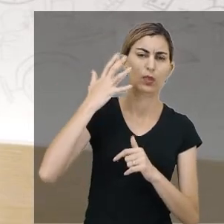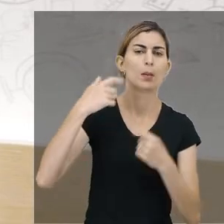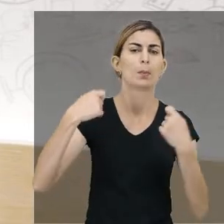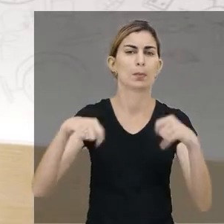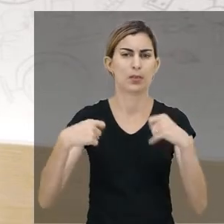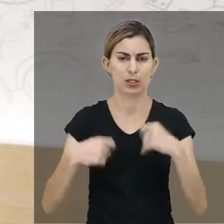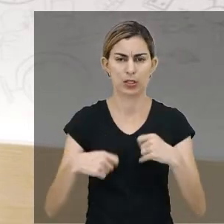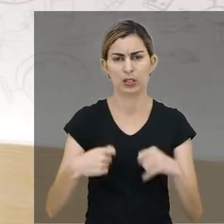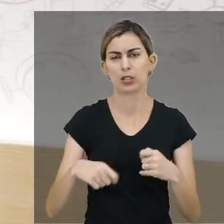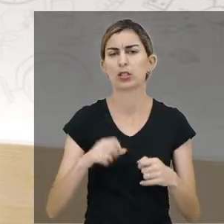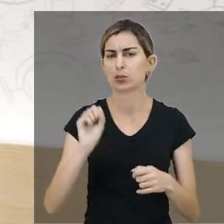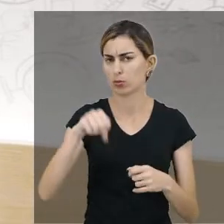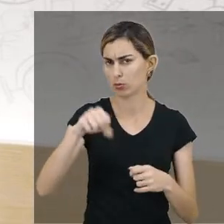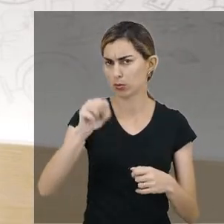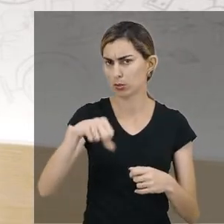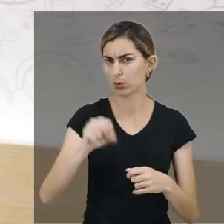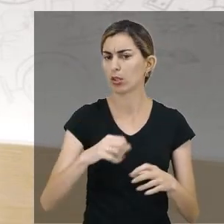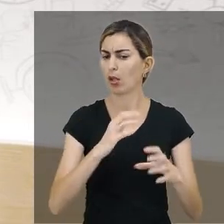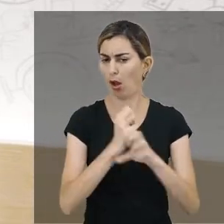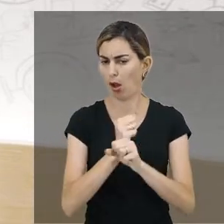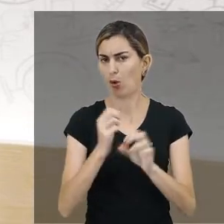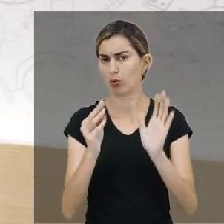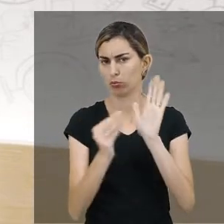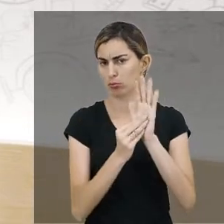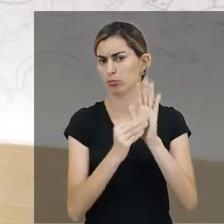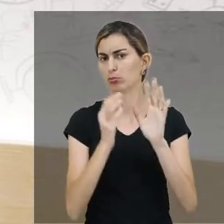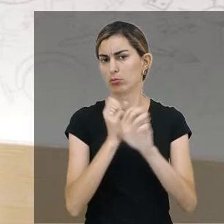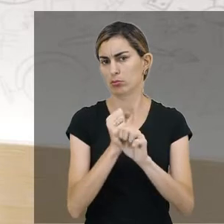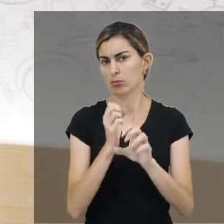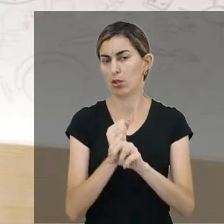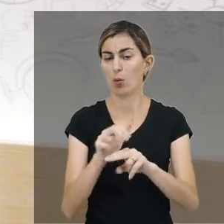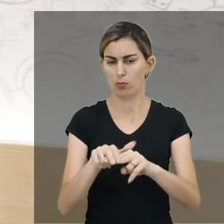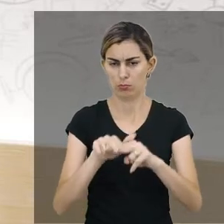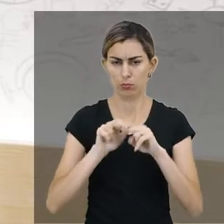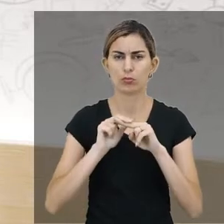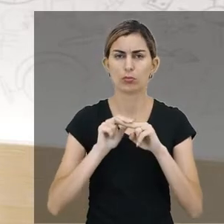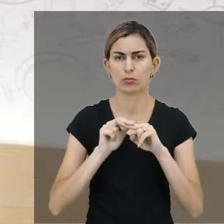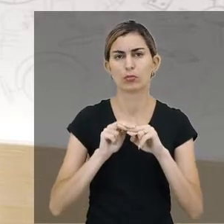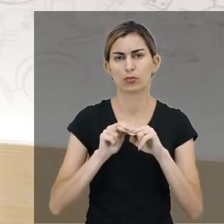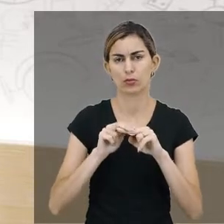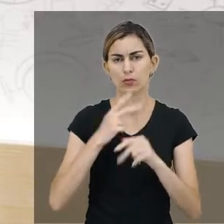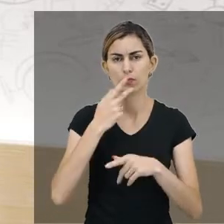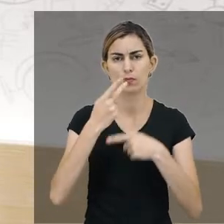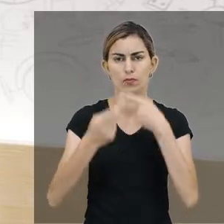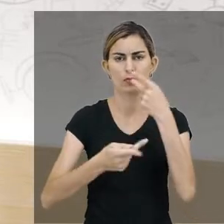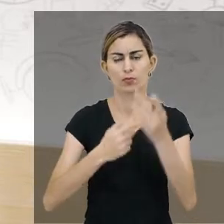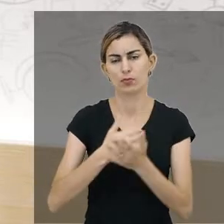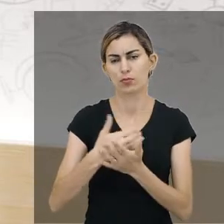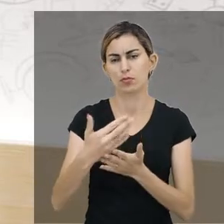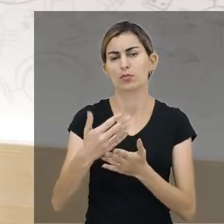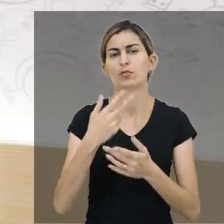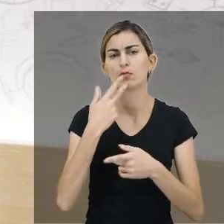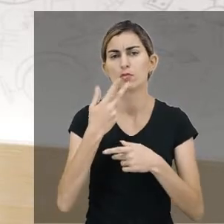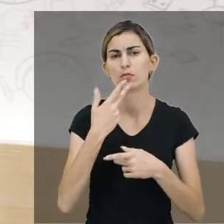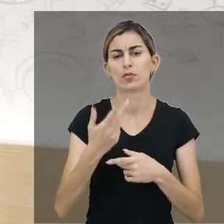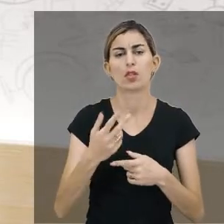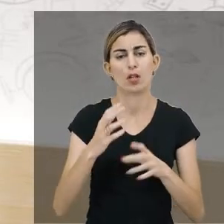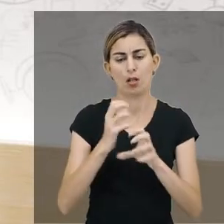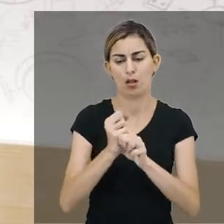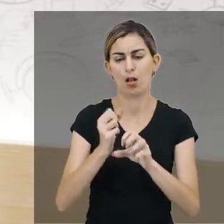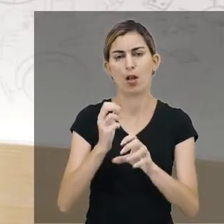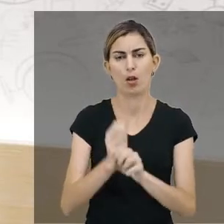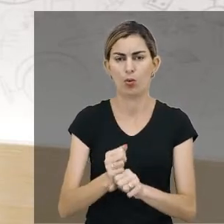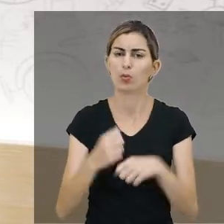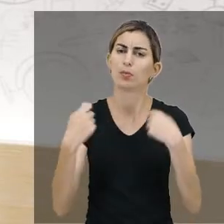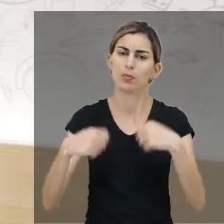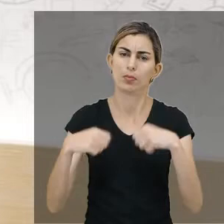deve ser sim considerada no cálculo. Por este motivo, que se falou inicialmente que este é um